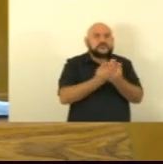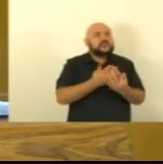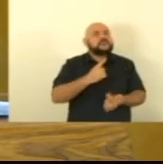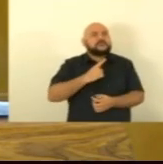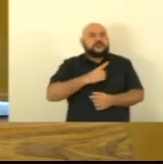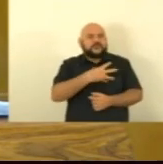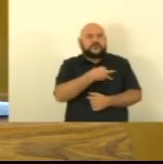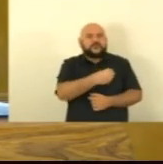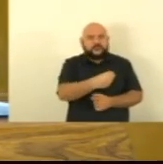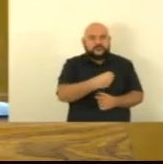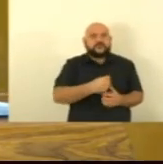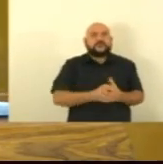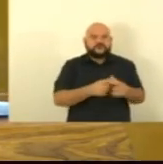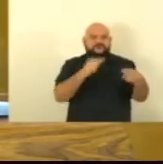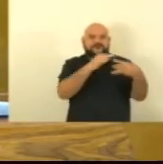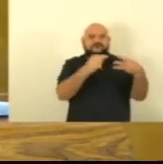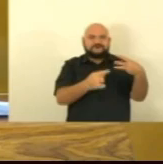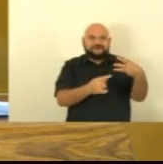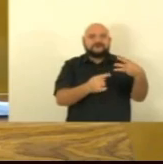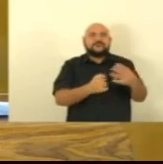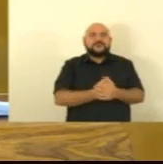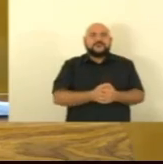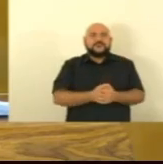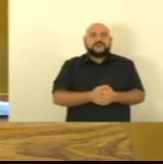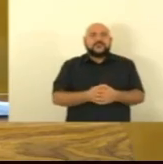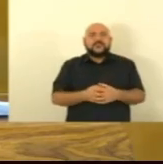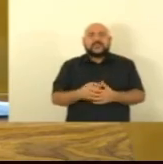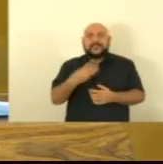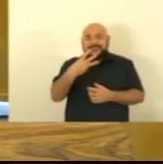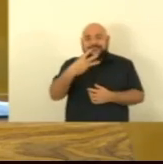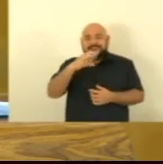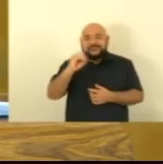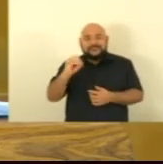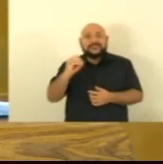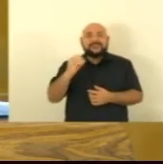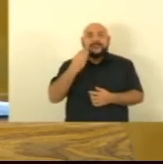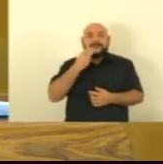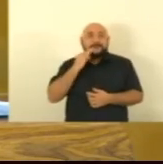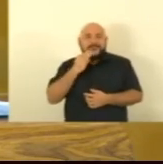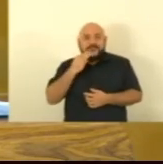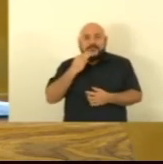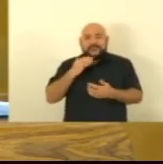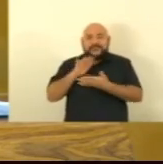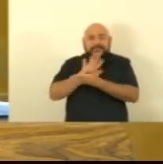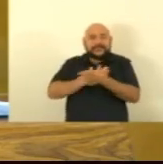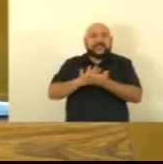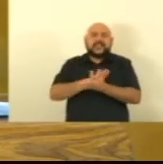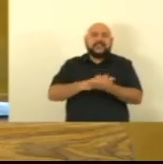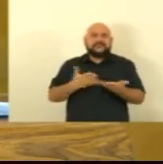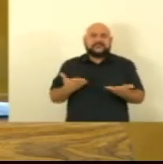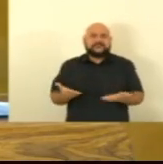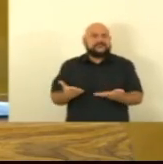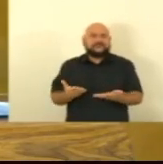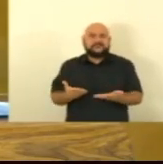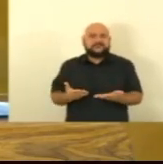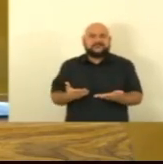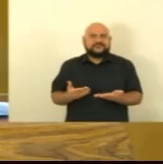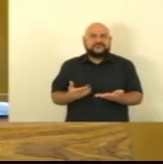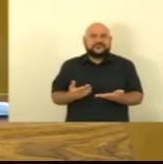30 milhões não representa nada para o governo do estado.